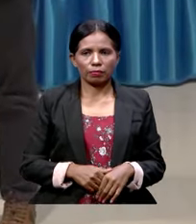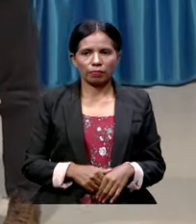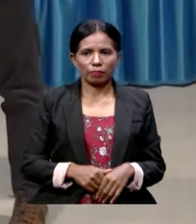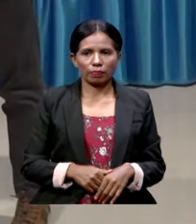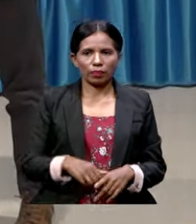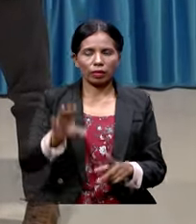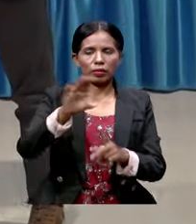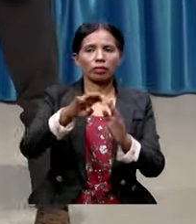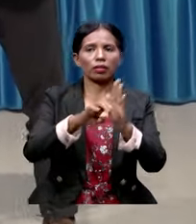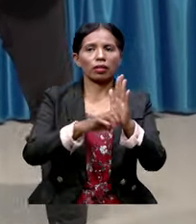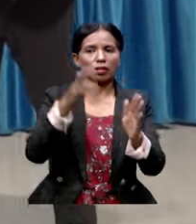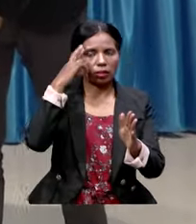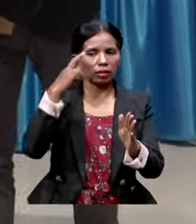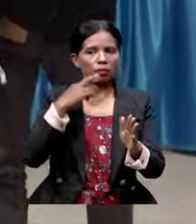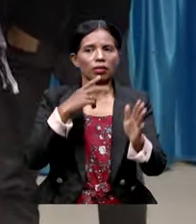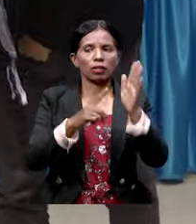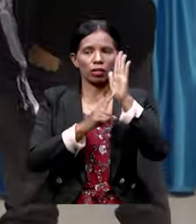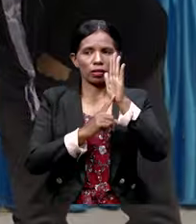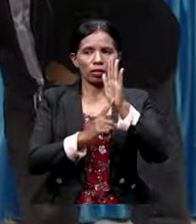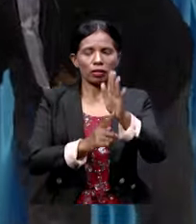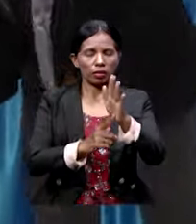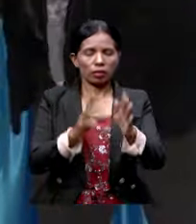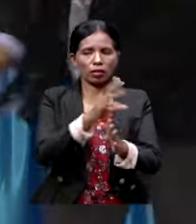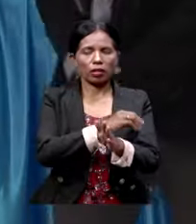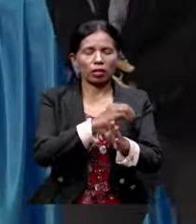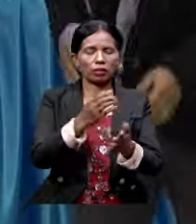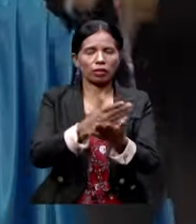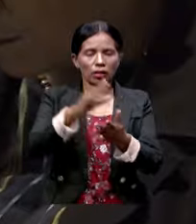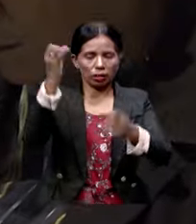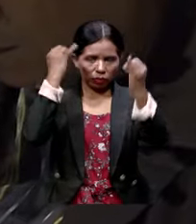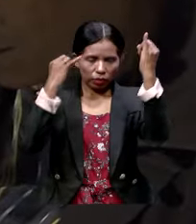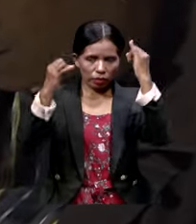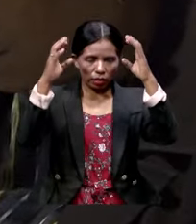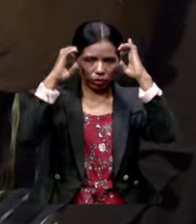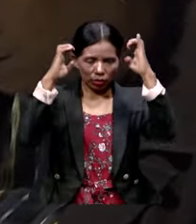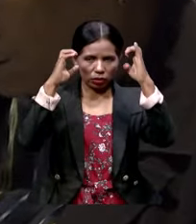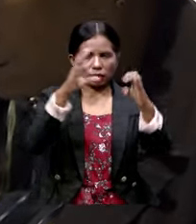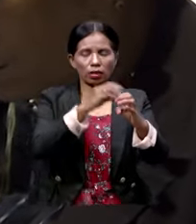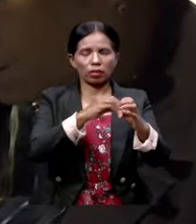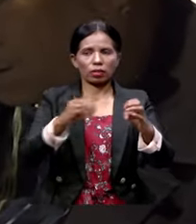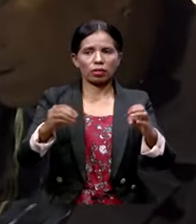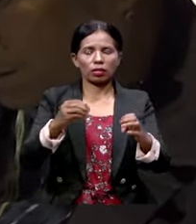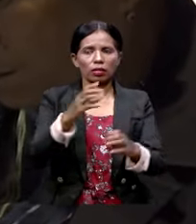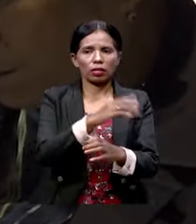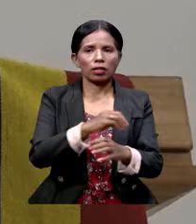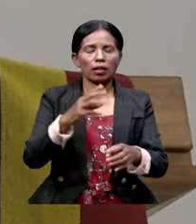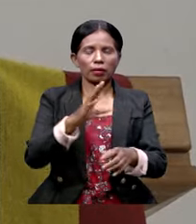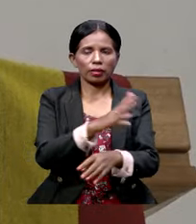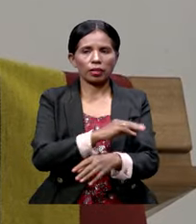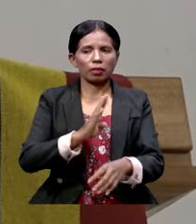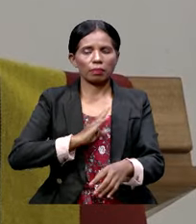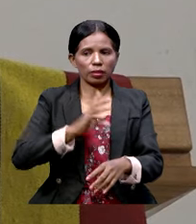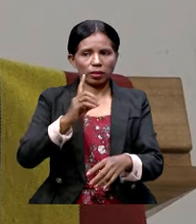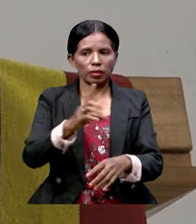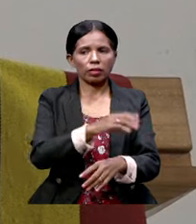Se fechar o Zera Mazorta, a Tolia Hiretne e o lançamento Socialização e Educação Multilingue e a Salão Inferdep e Balididile. E a oportunidade